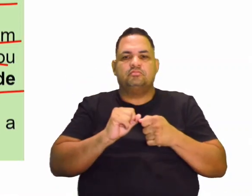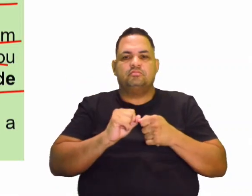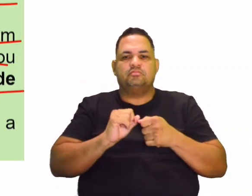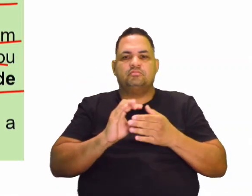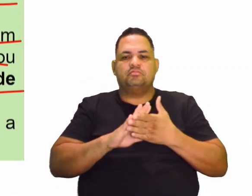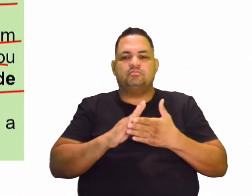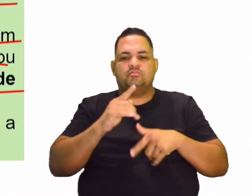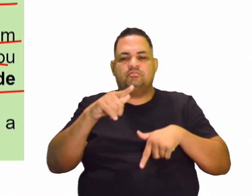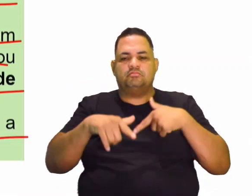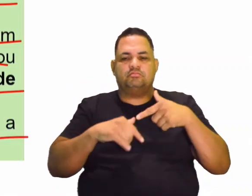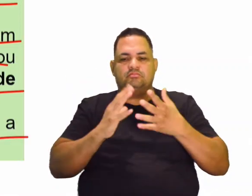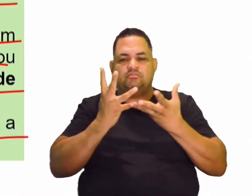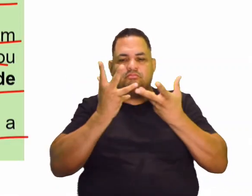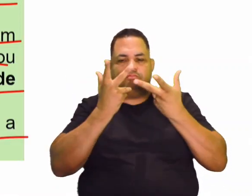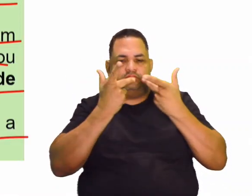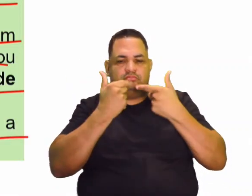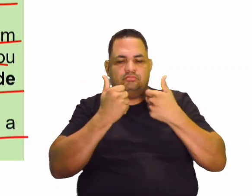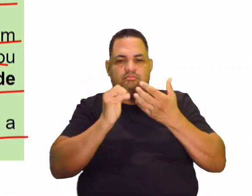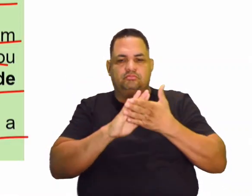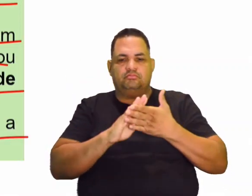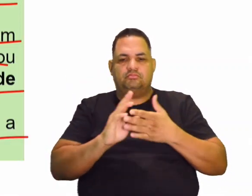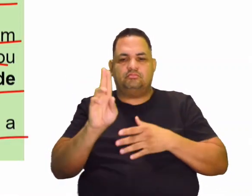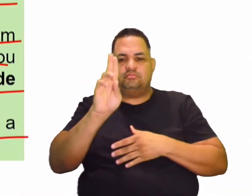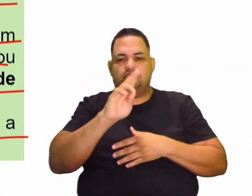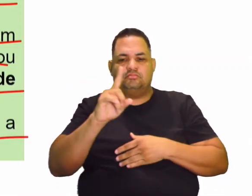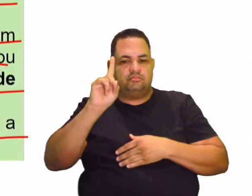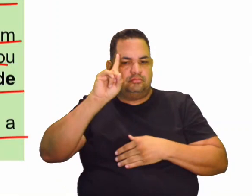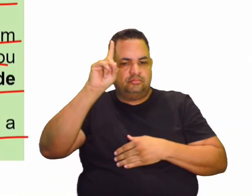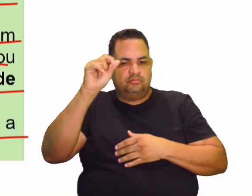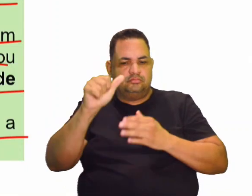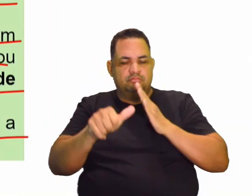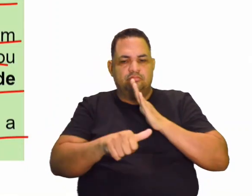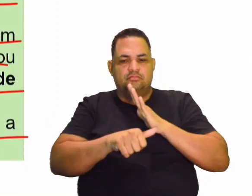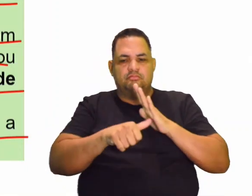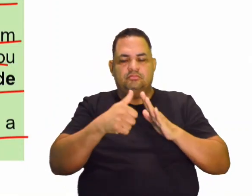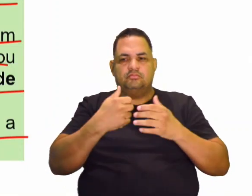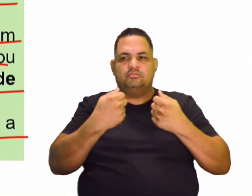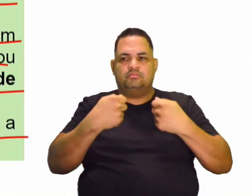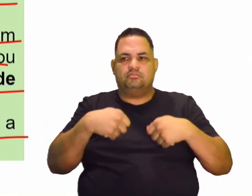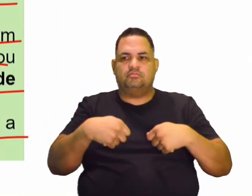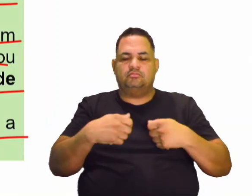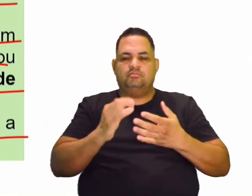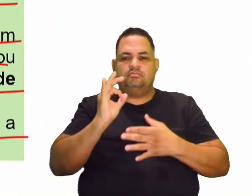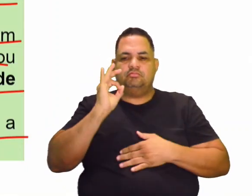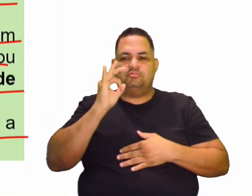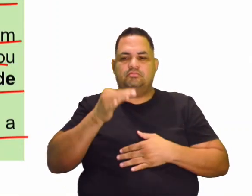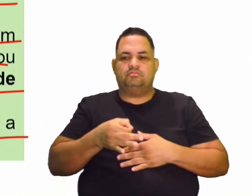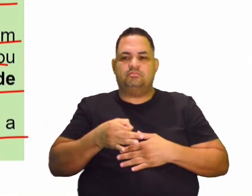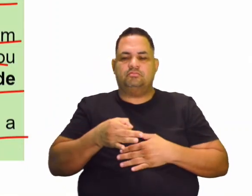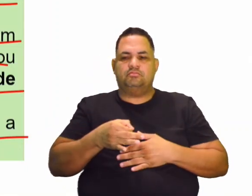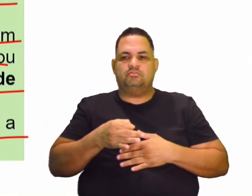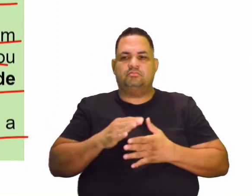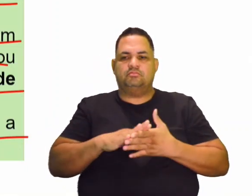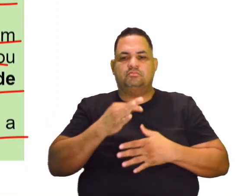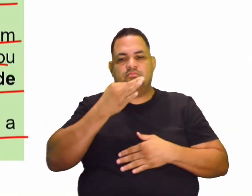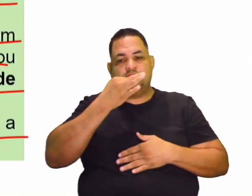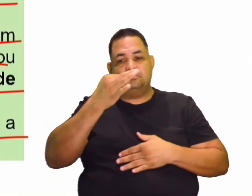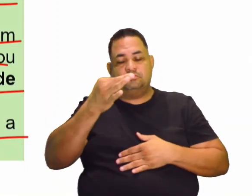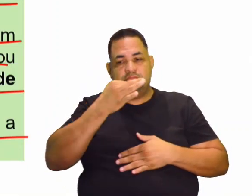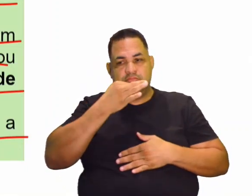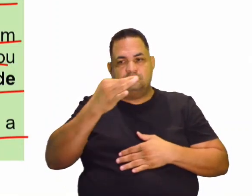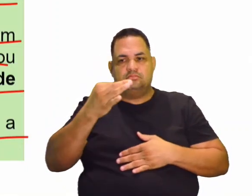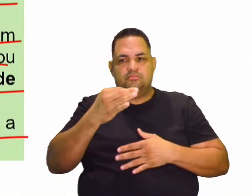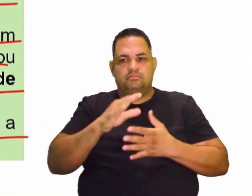trabalhos maravilhosos. Use sua criatividade e faça a melhor arte que puder. Certo? Então, uma sugestão de